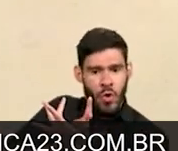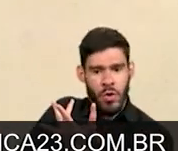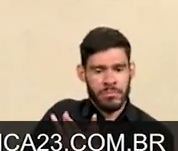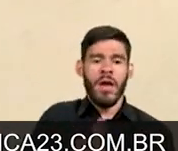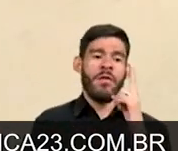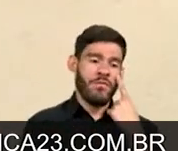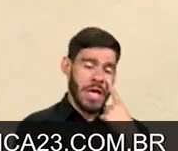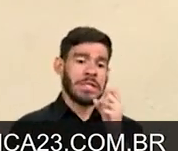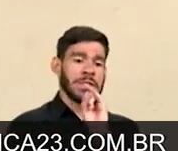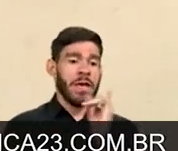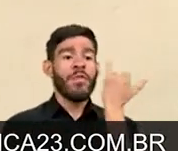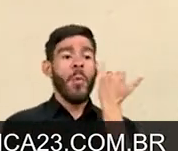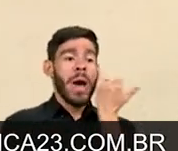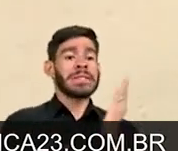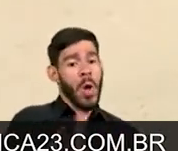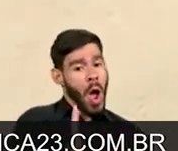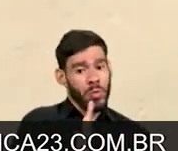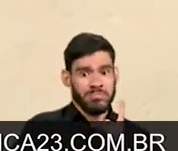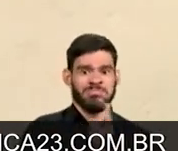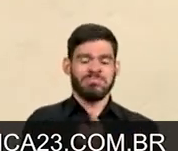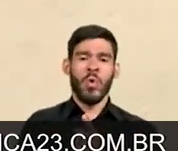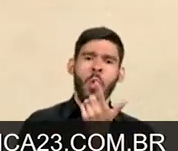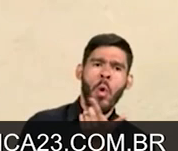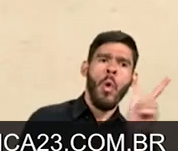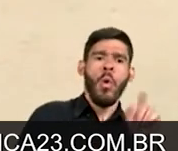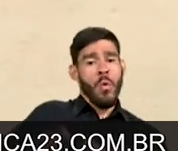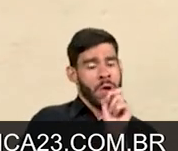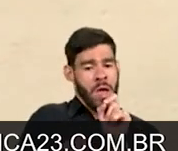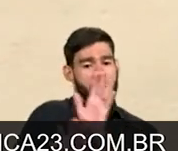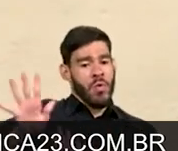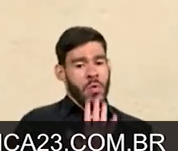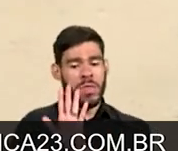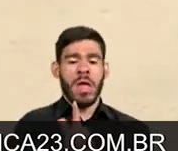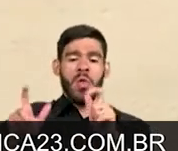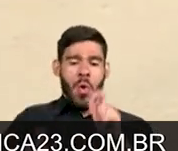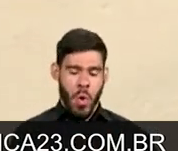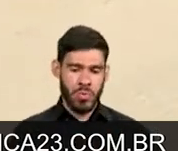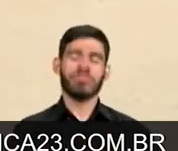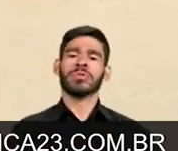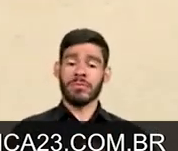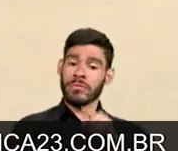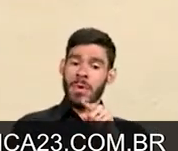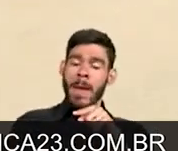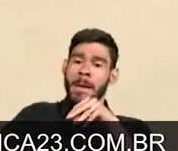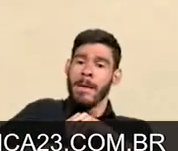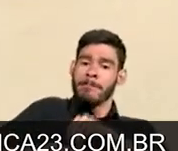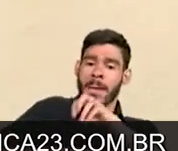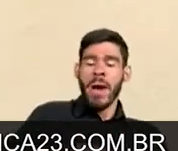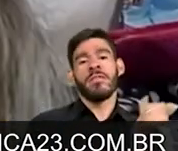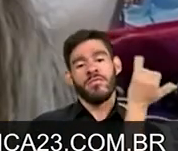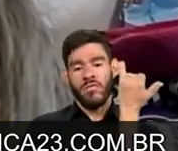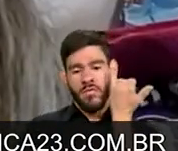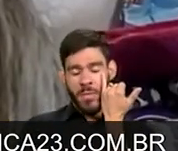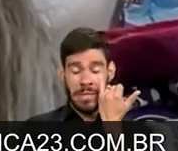se a pessoa expôs alguma informação. E outro é tomar muito cuidado aonde você está compartilhando suas